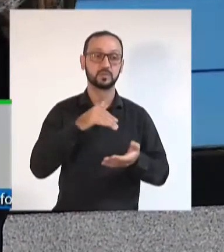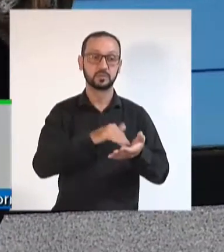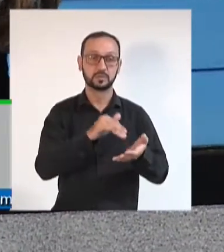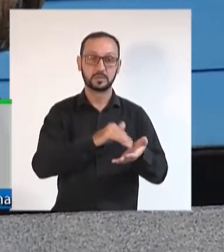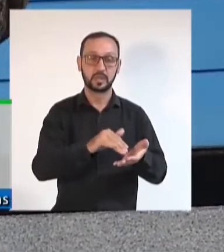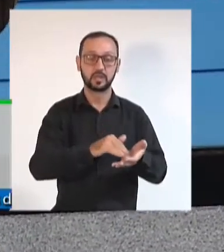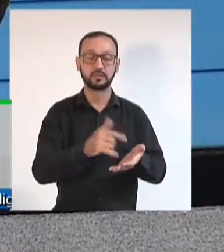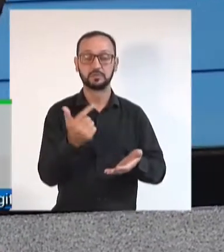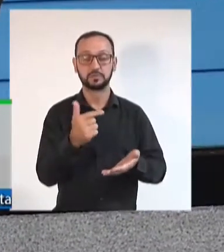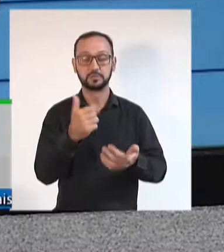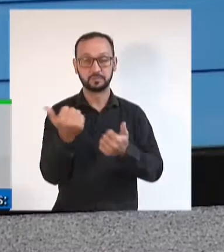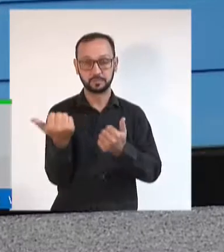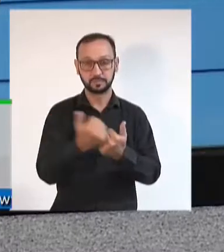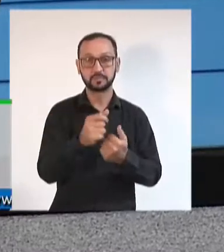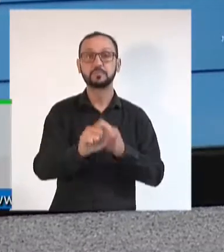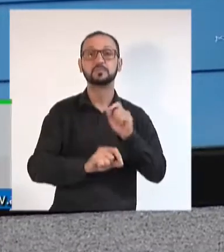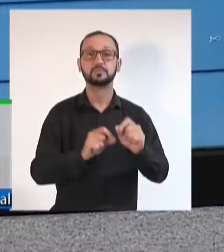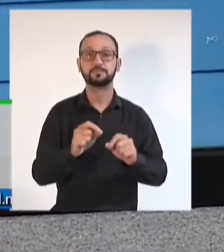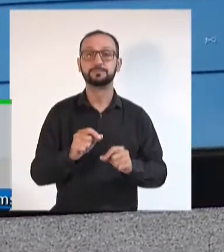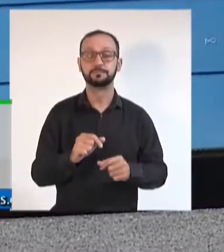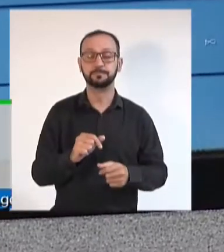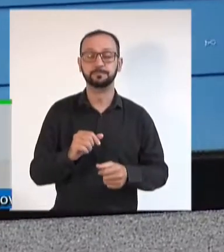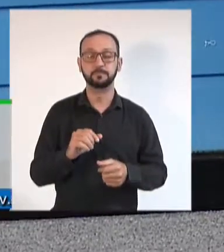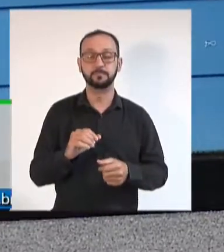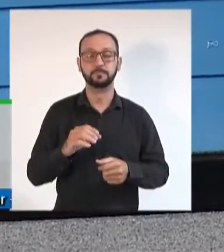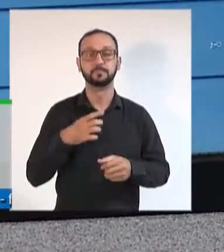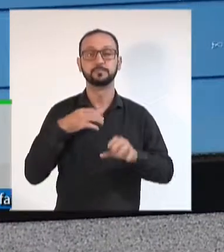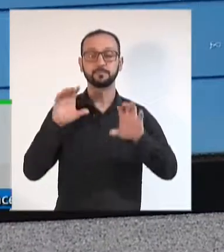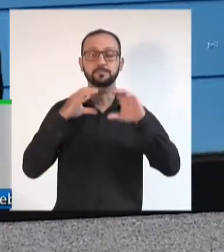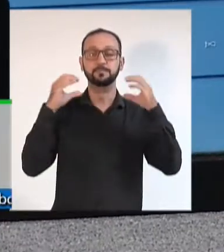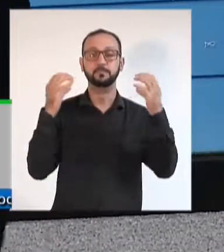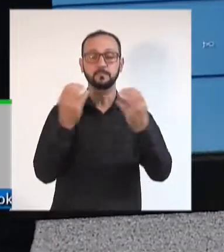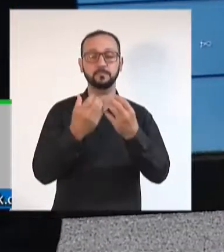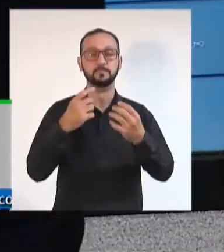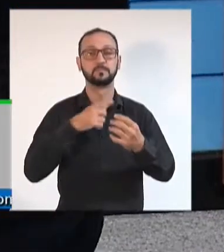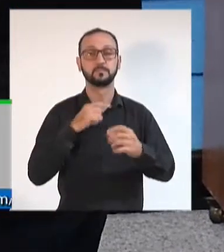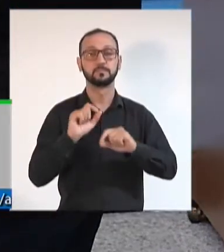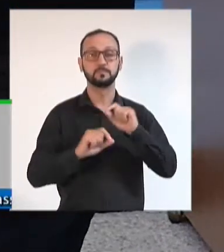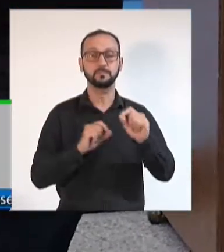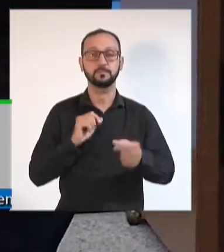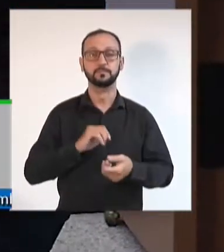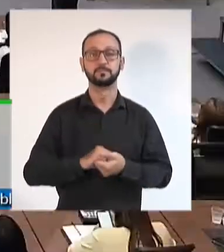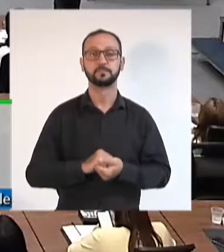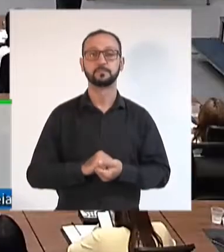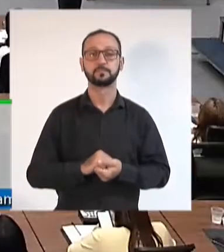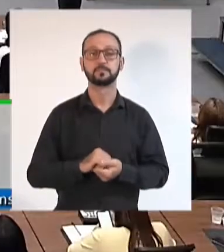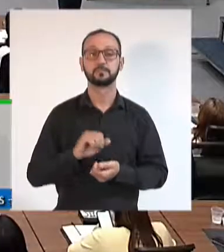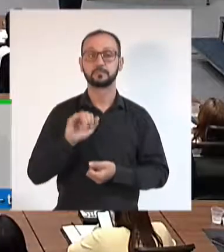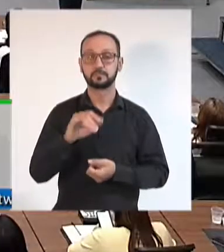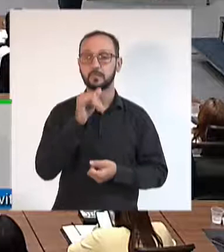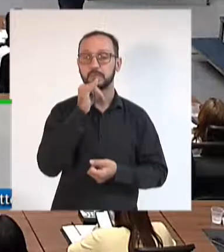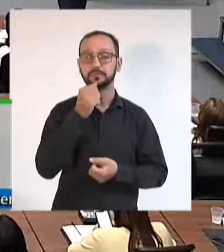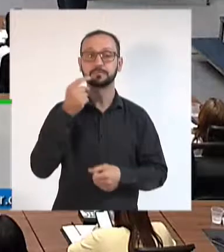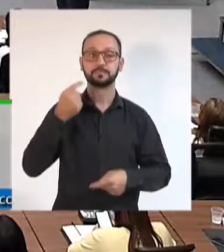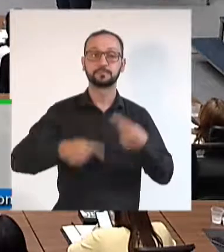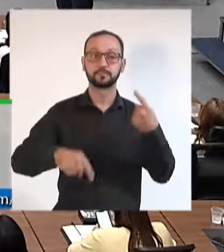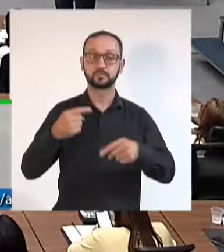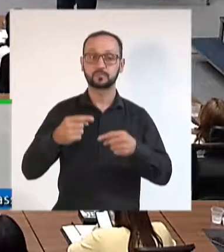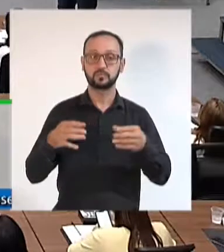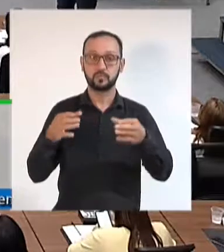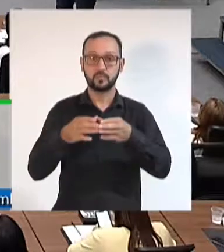o subsecretário, que assim, a conferência ela tem esse grande papel. Se eu não discuto com